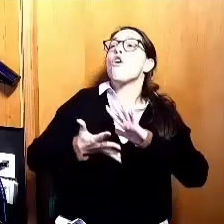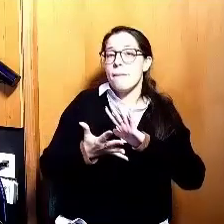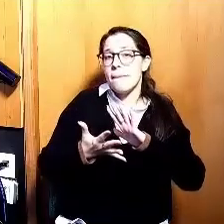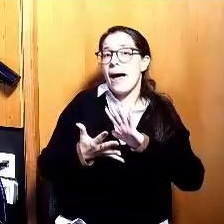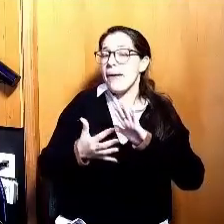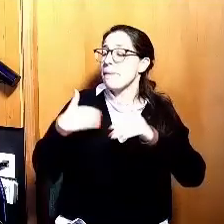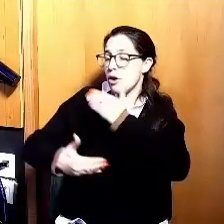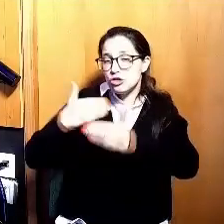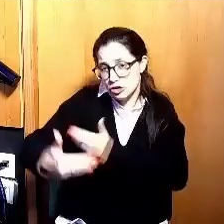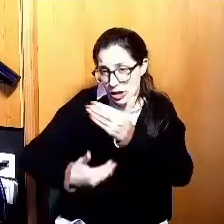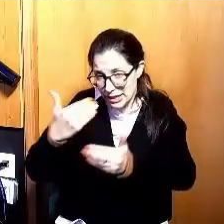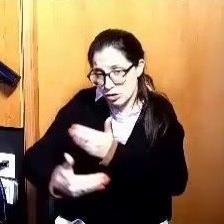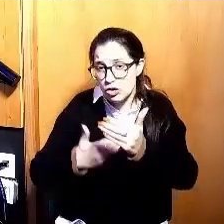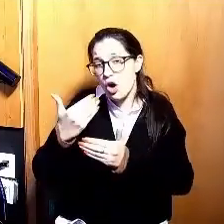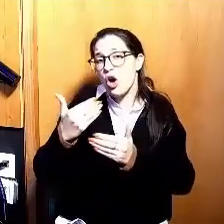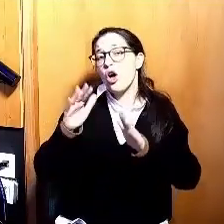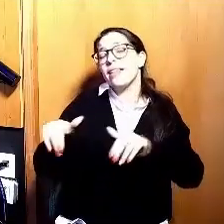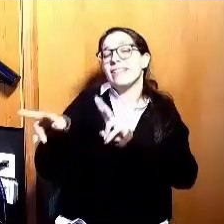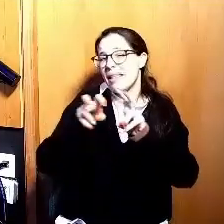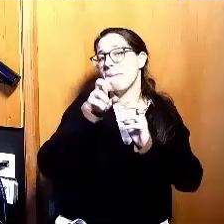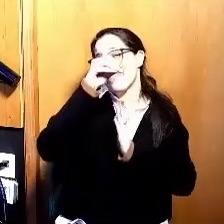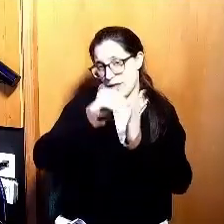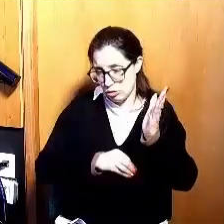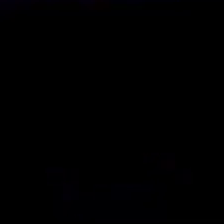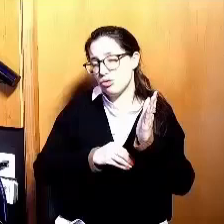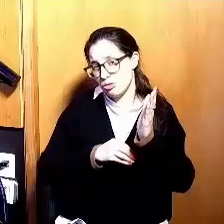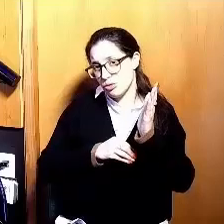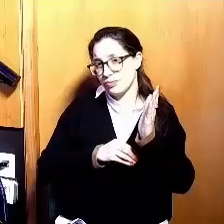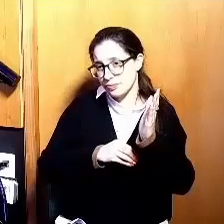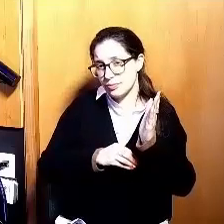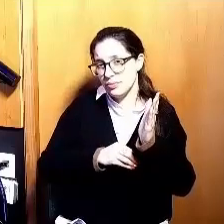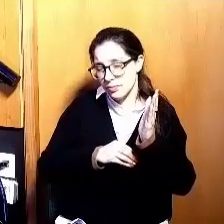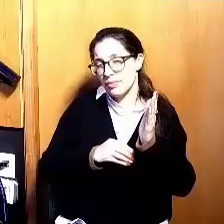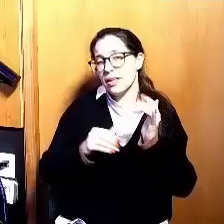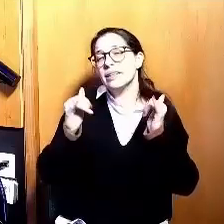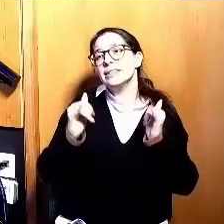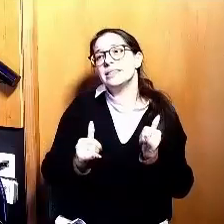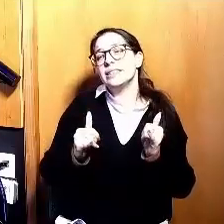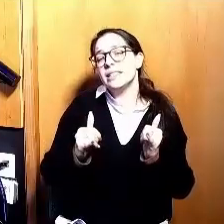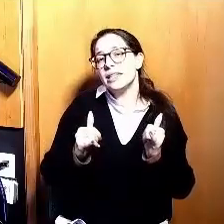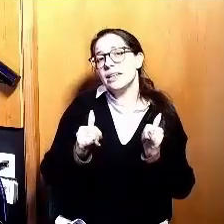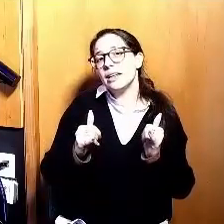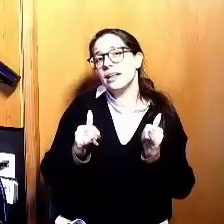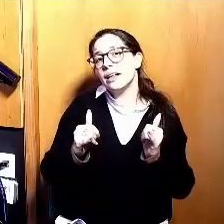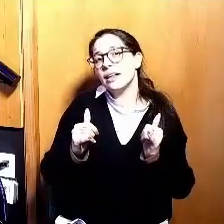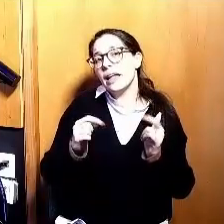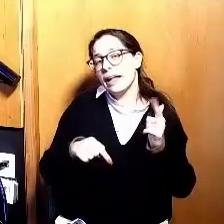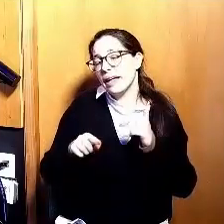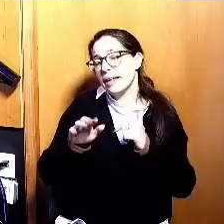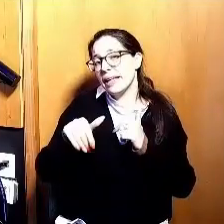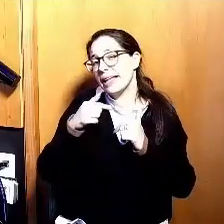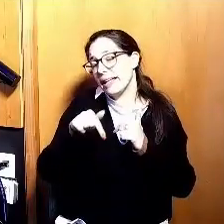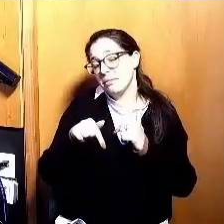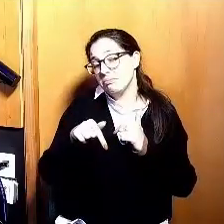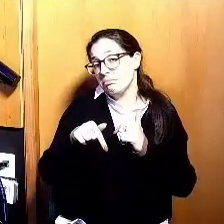desse processo de governança de dados, né? Então, criam-se outros silos, cria-se os encarregados de dados, que